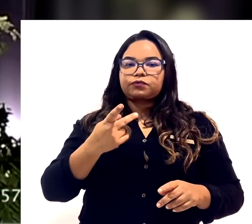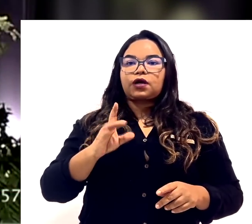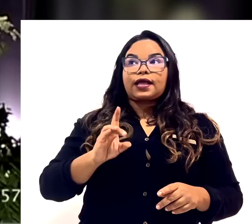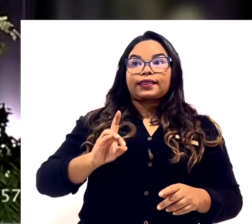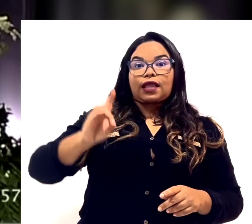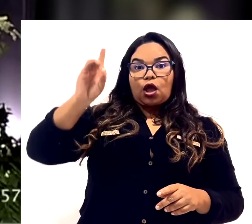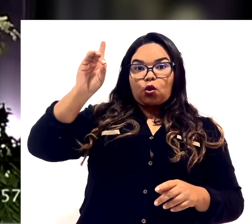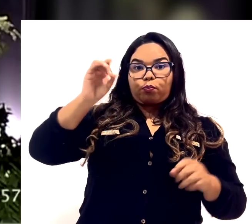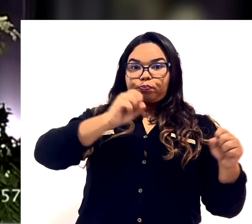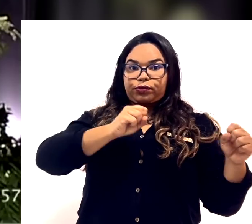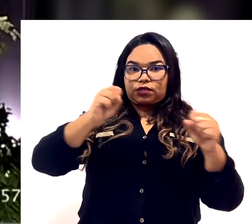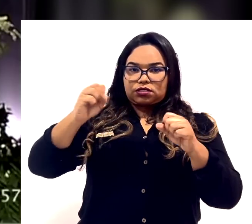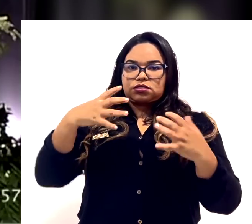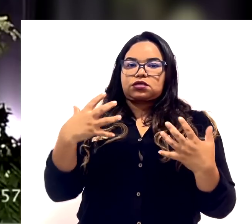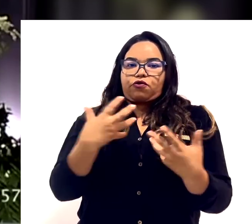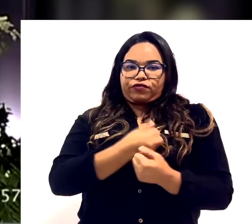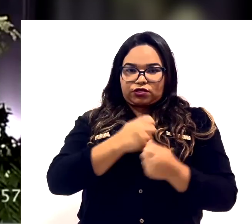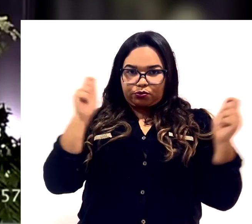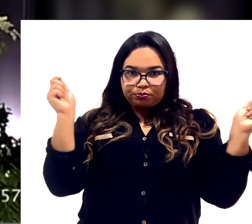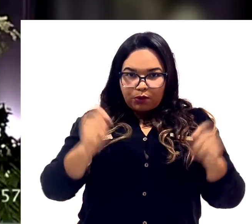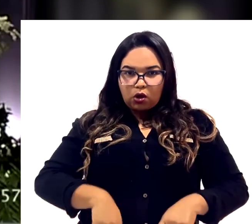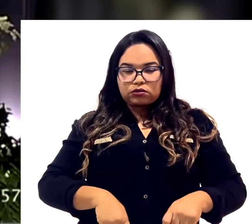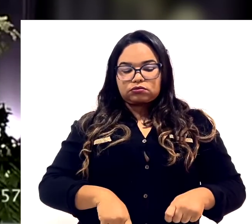Deus, unicamente.